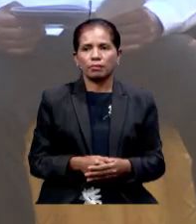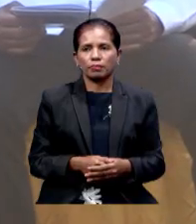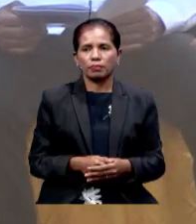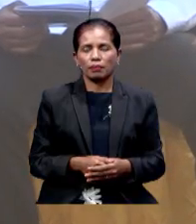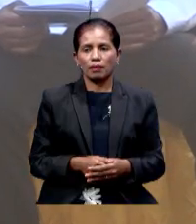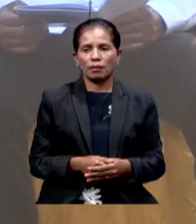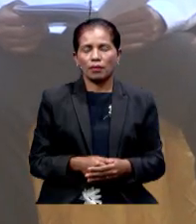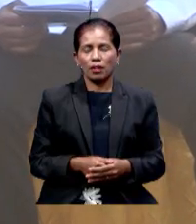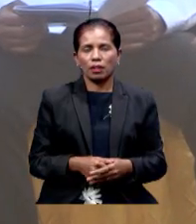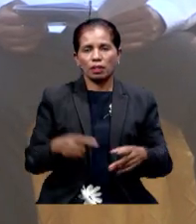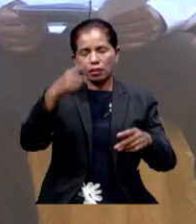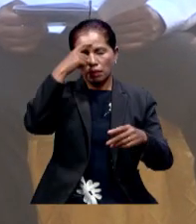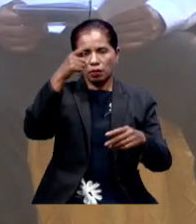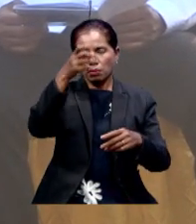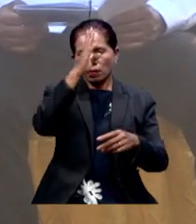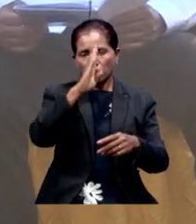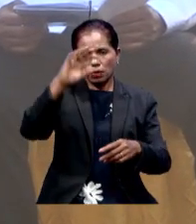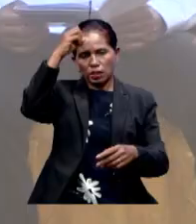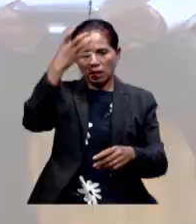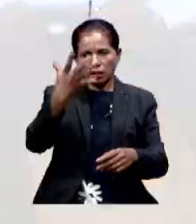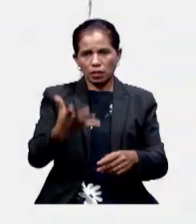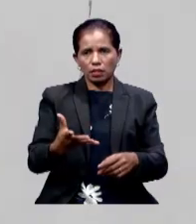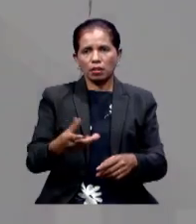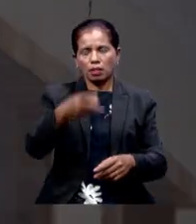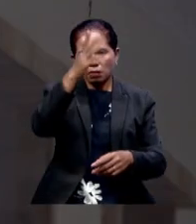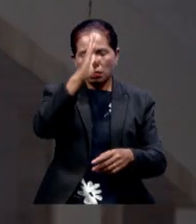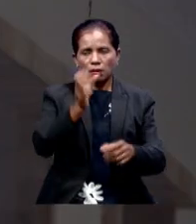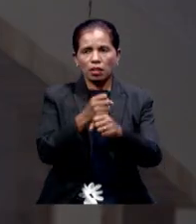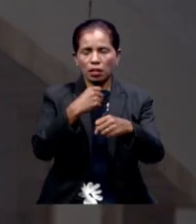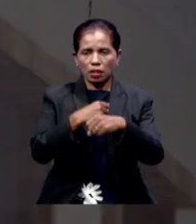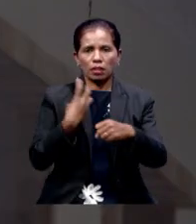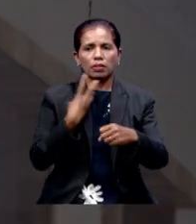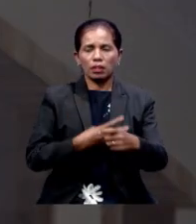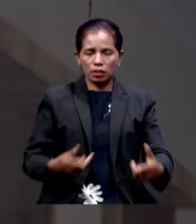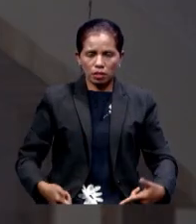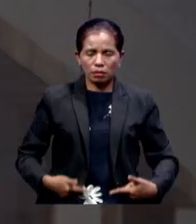tande tem Roma que graça e dende. Nem Roma caloita sem Boris.